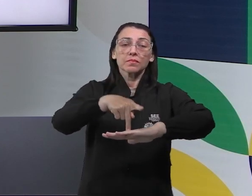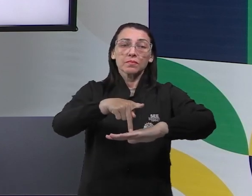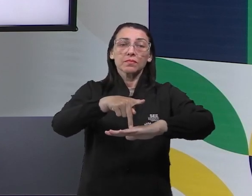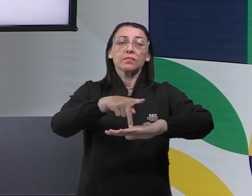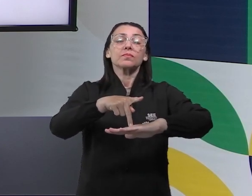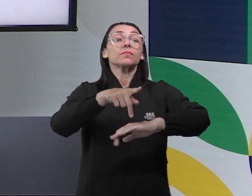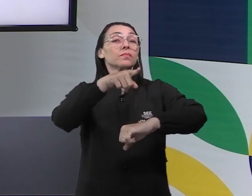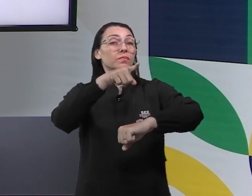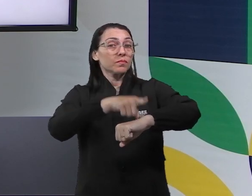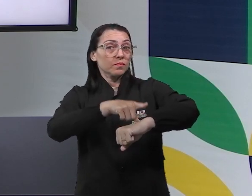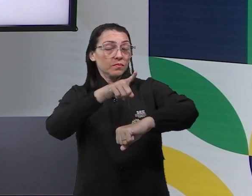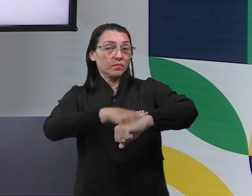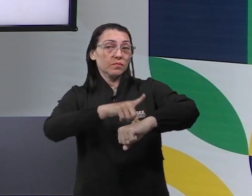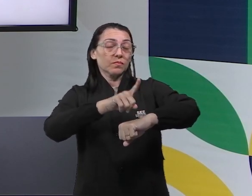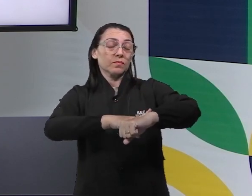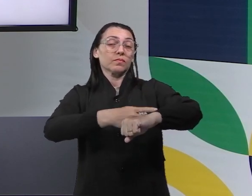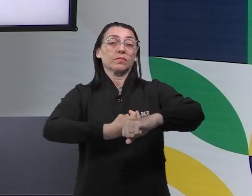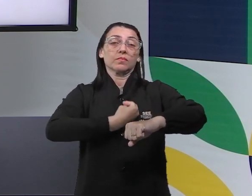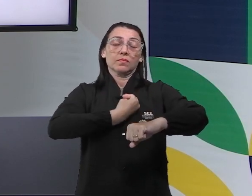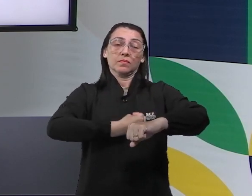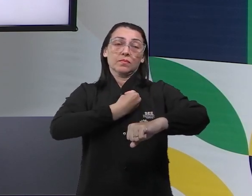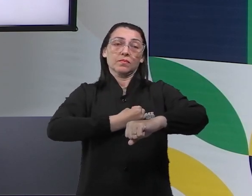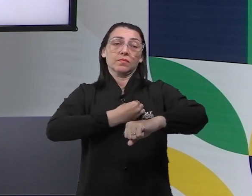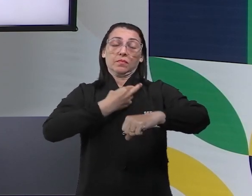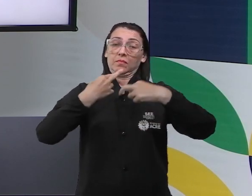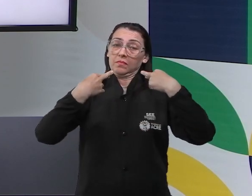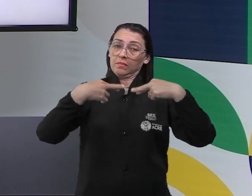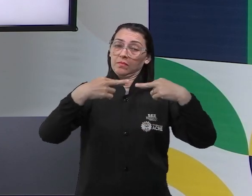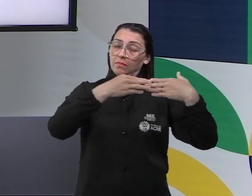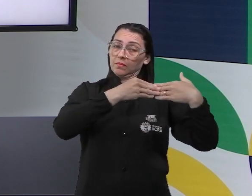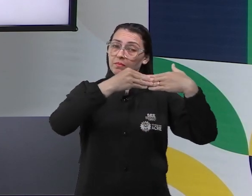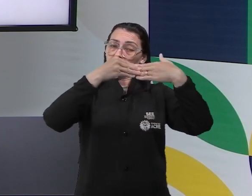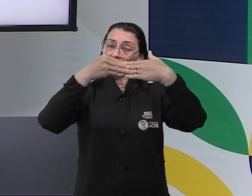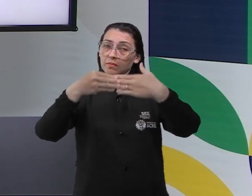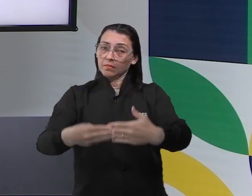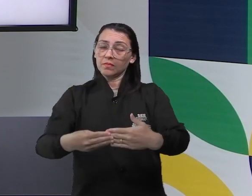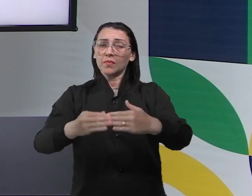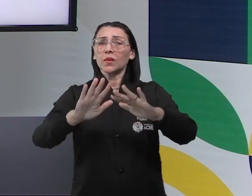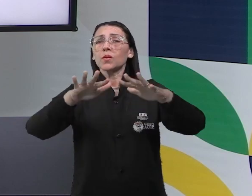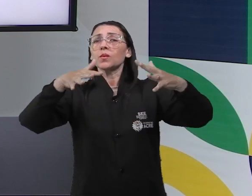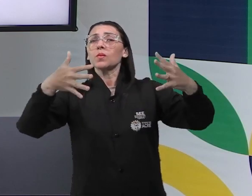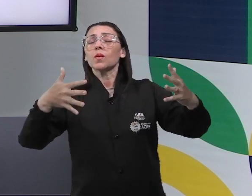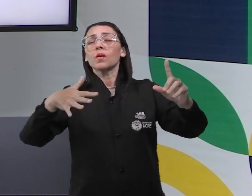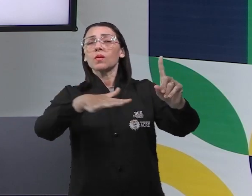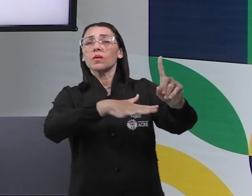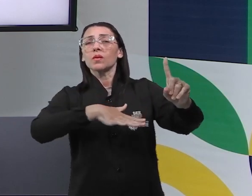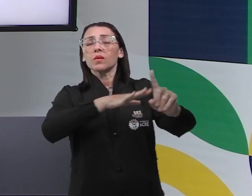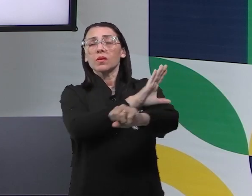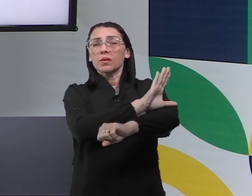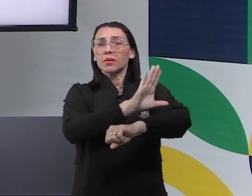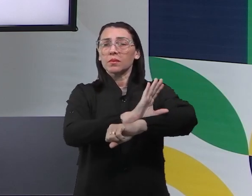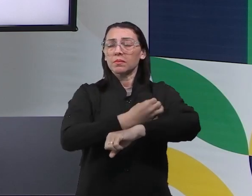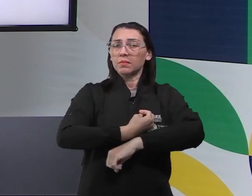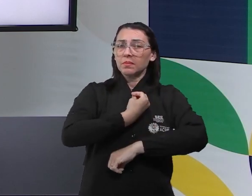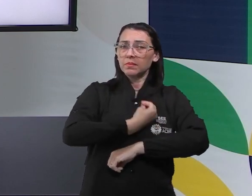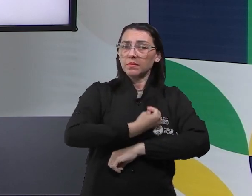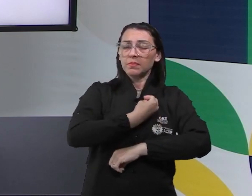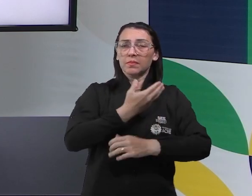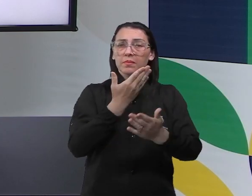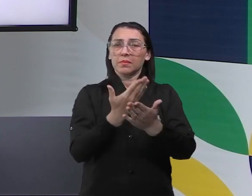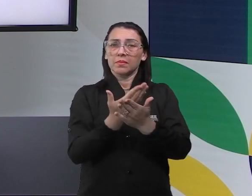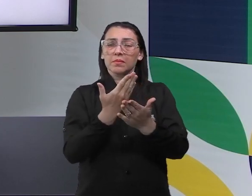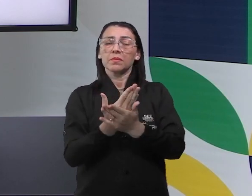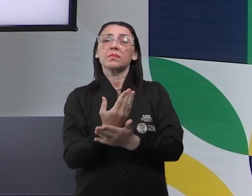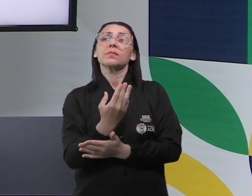com o tempo em que eles estão situados, a crítica que eles trazem, tá? Então, qual a questão sociocultural presente na obra